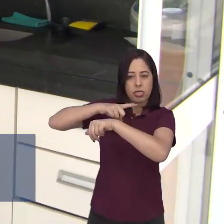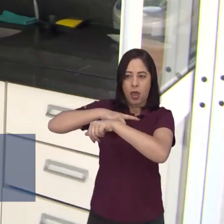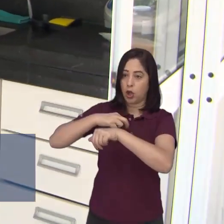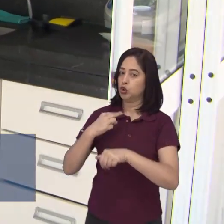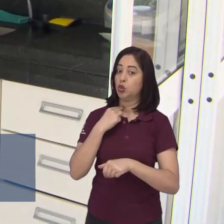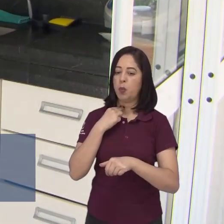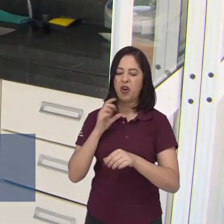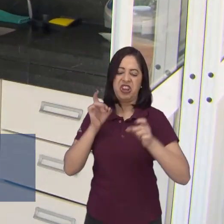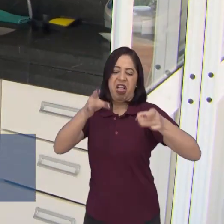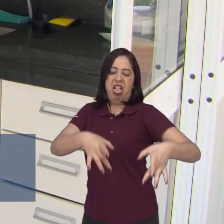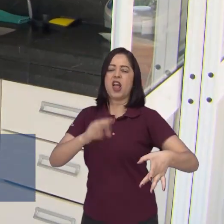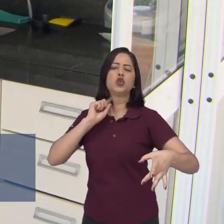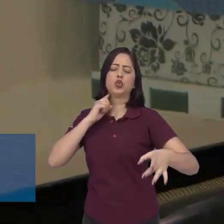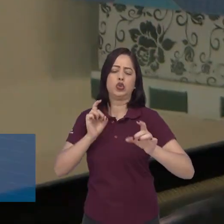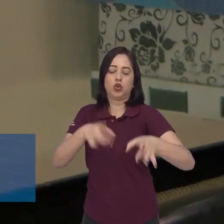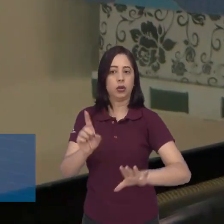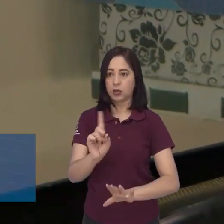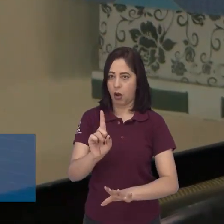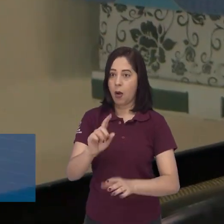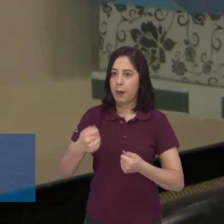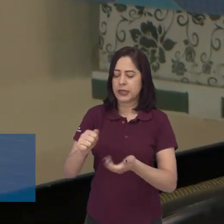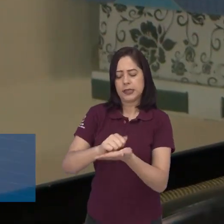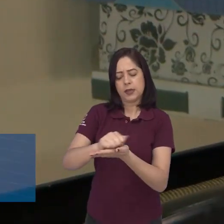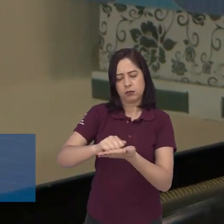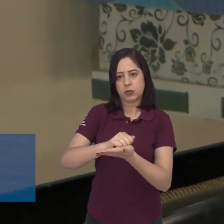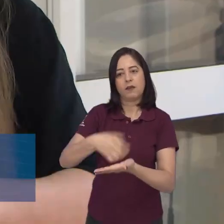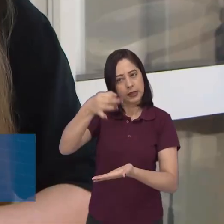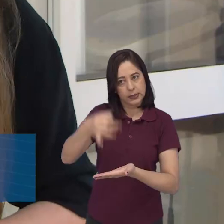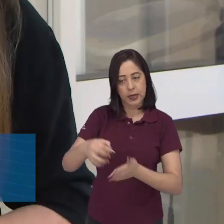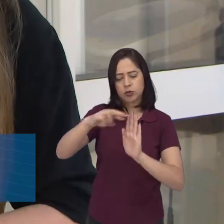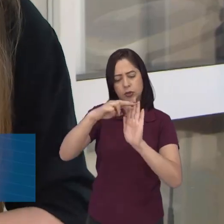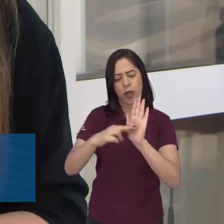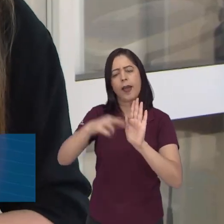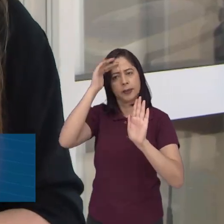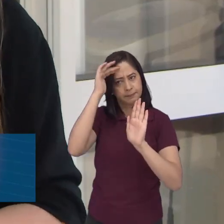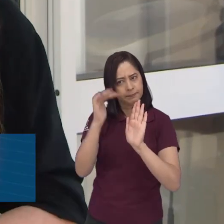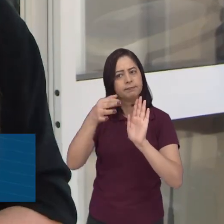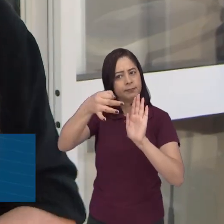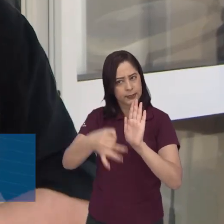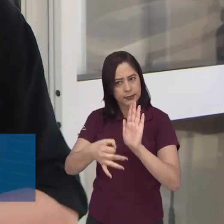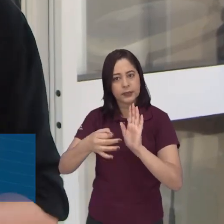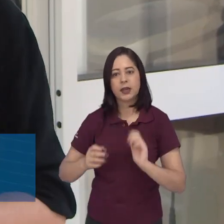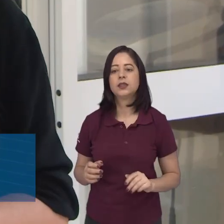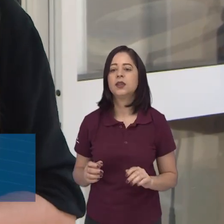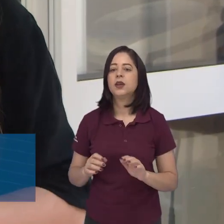se deixar a louça, tem a multa, né? Tem algumas multas aí, porque para as regras serem seguidas